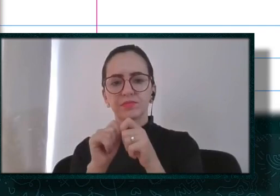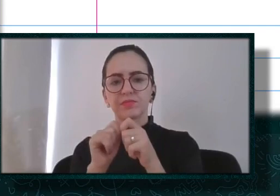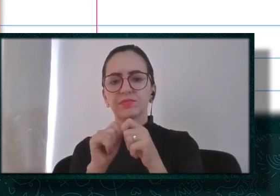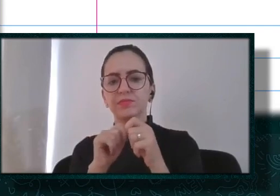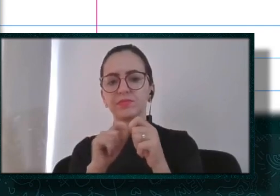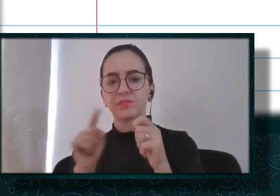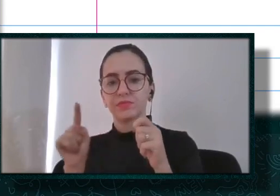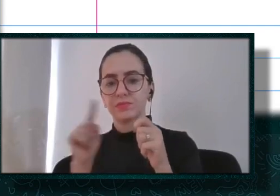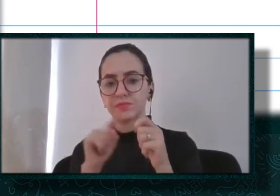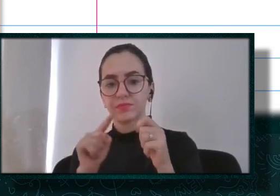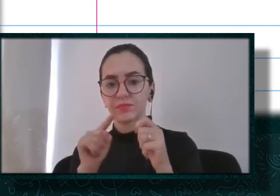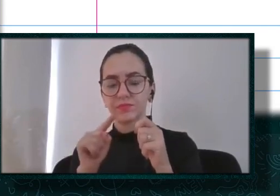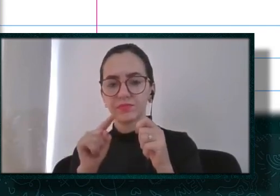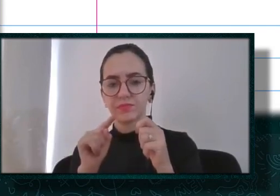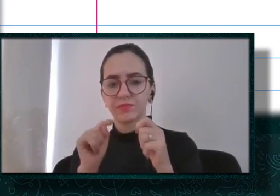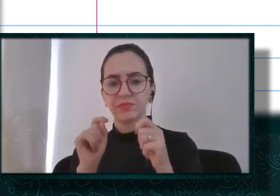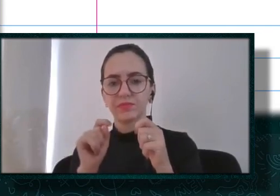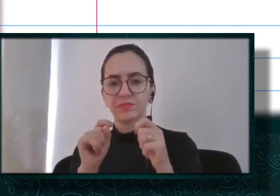gente ter mais espaço.